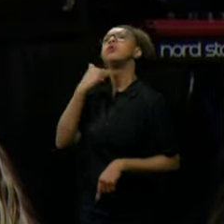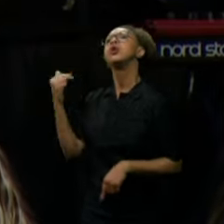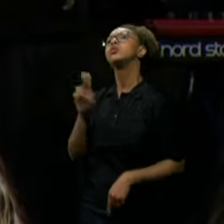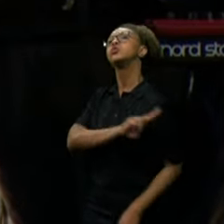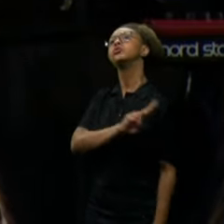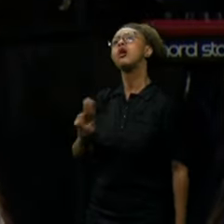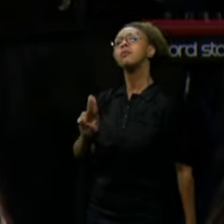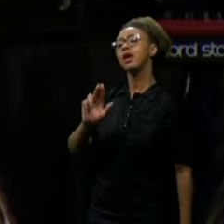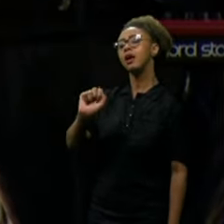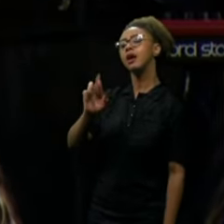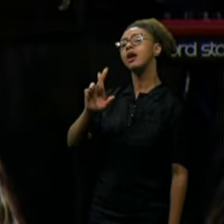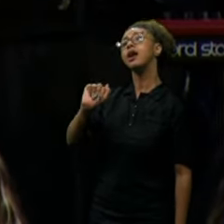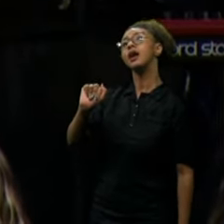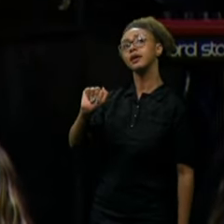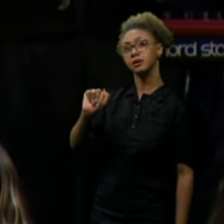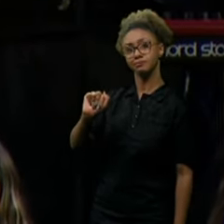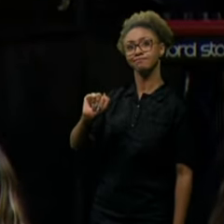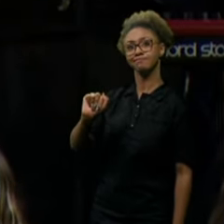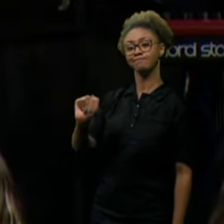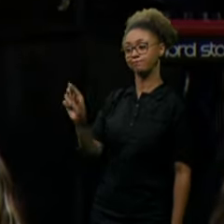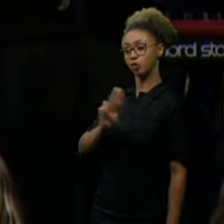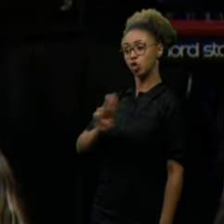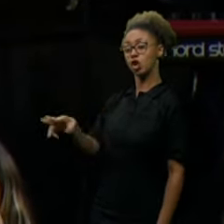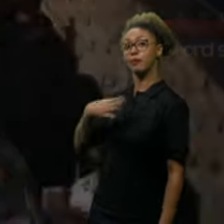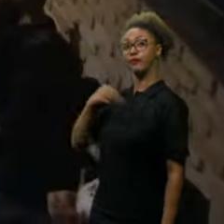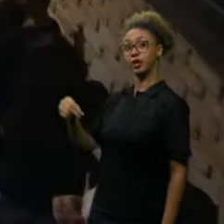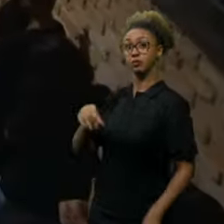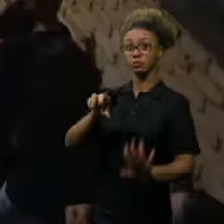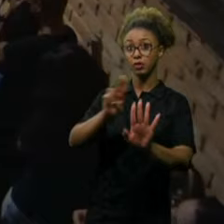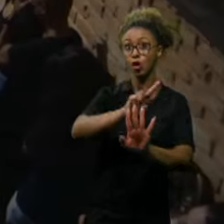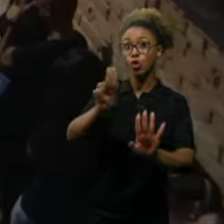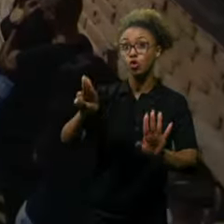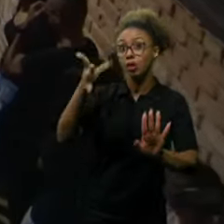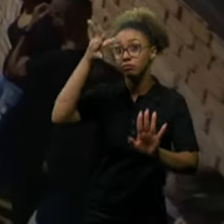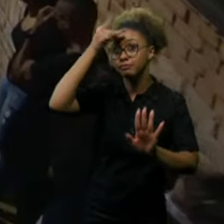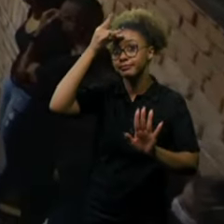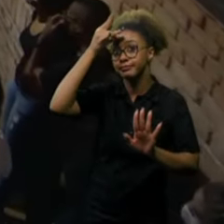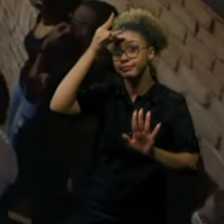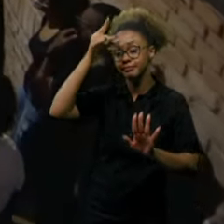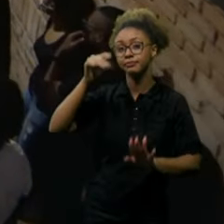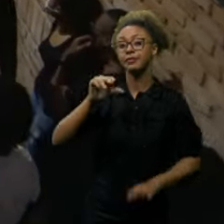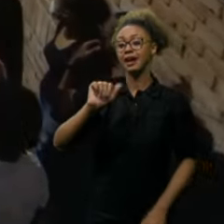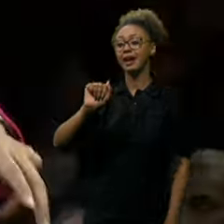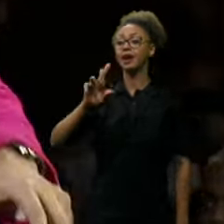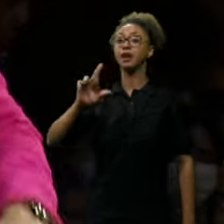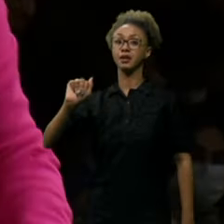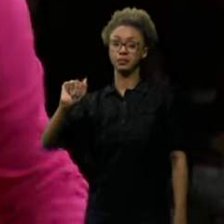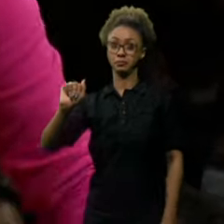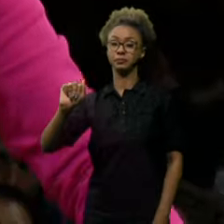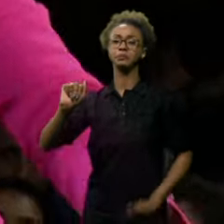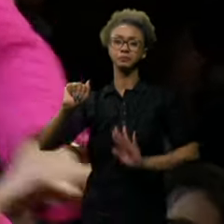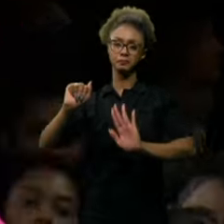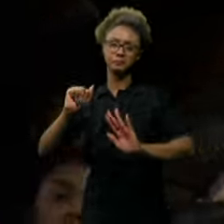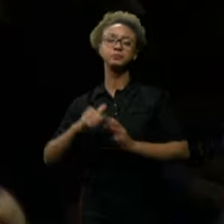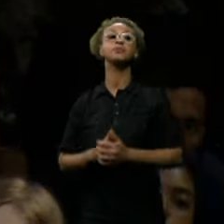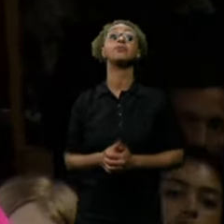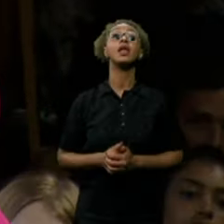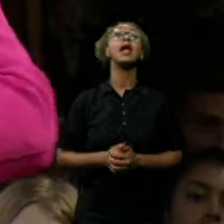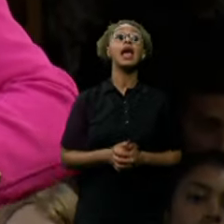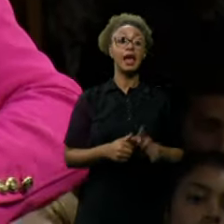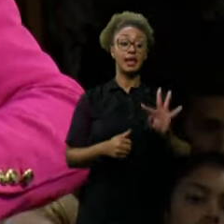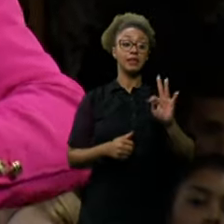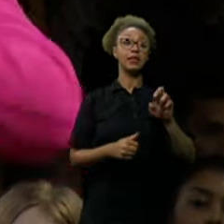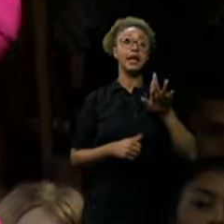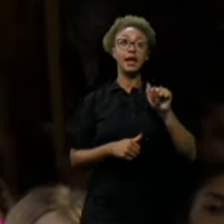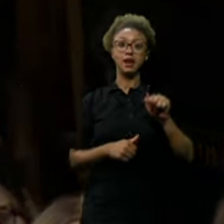de novo Qual era o nome do filho que morreu Guarda essa informação aí o nome do filho que morreu era a herança que ele vai sair